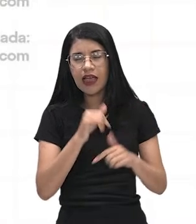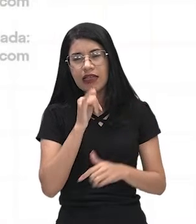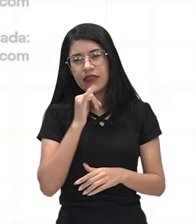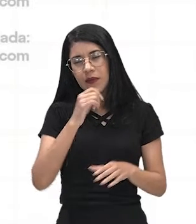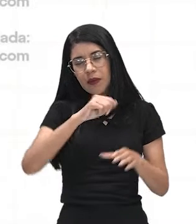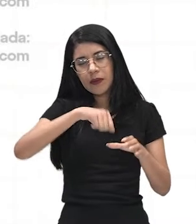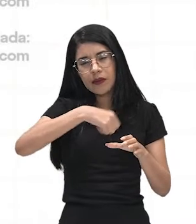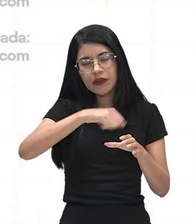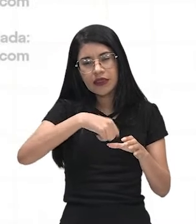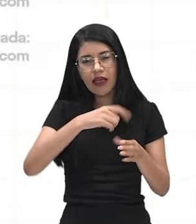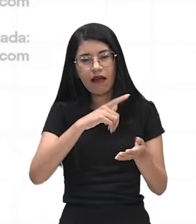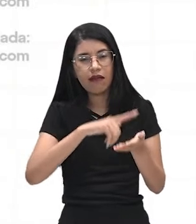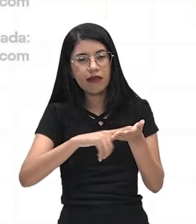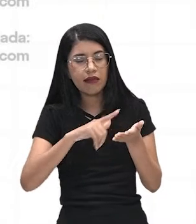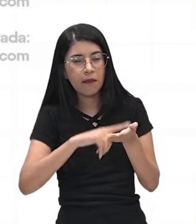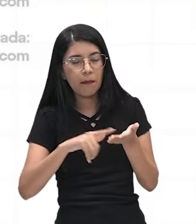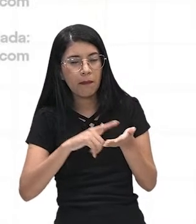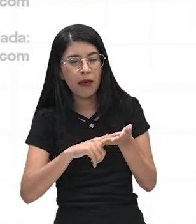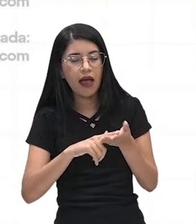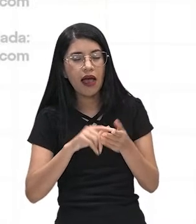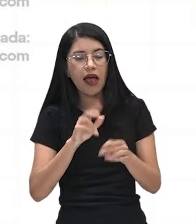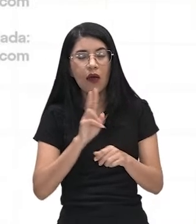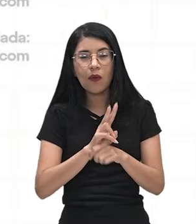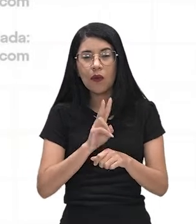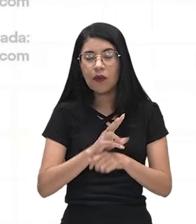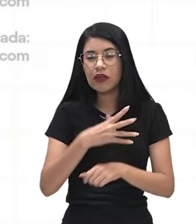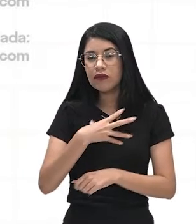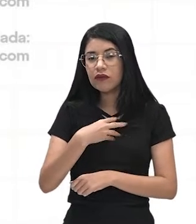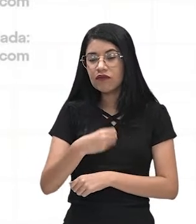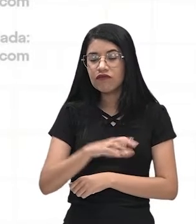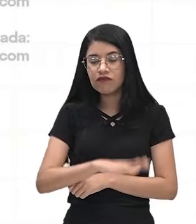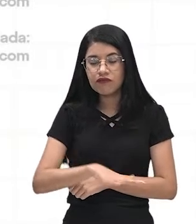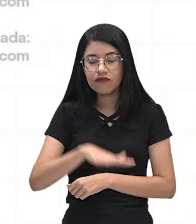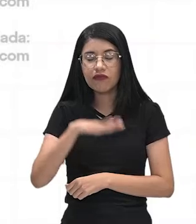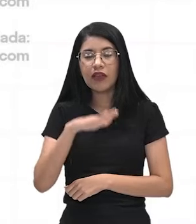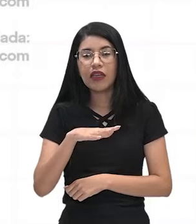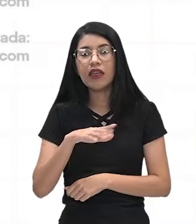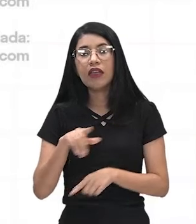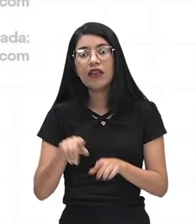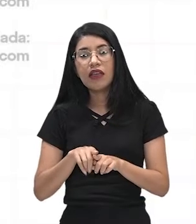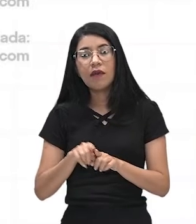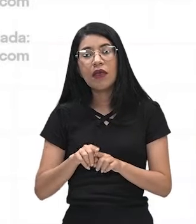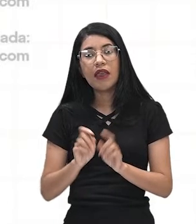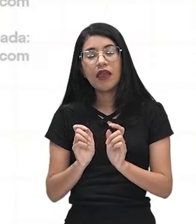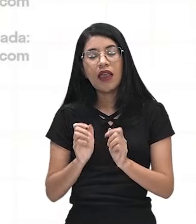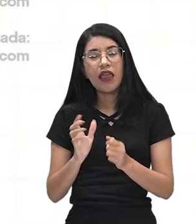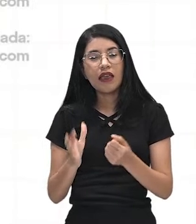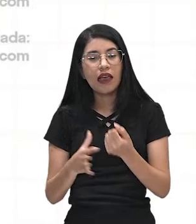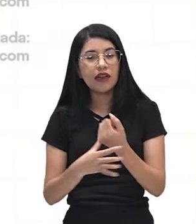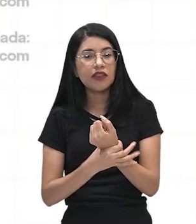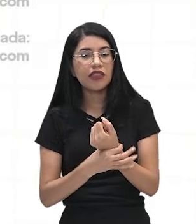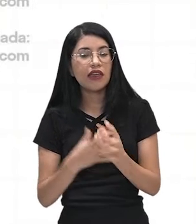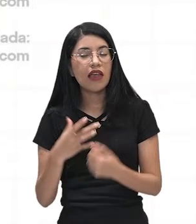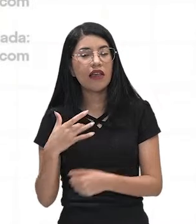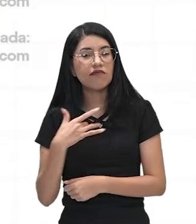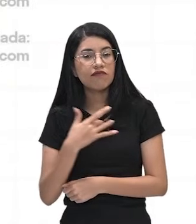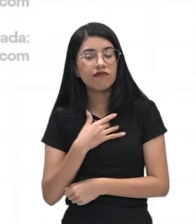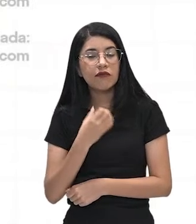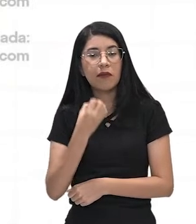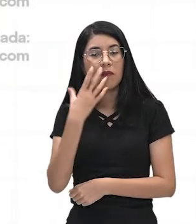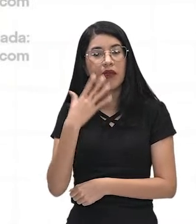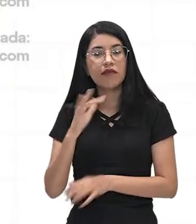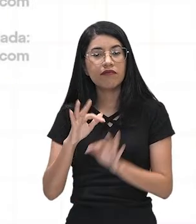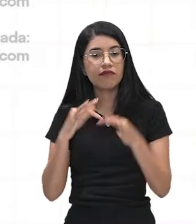cozinhar, limpar, cuidar das crianças e garantir o bem-estar da família. Então, isso era um